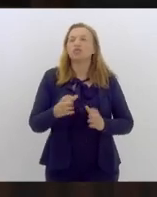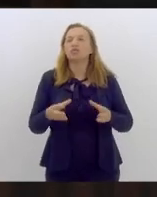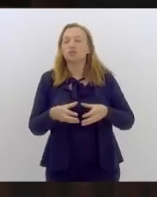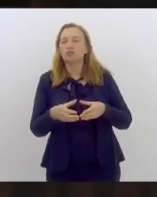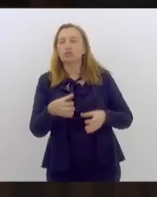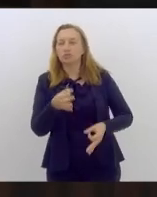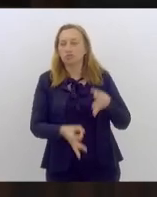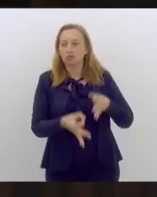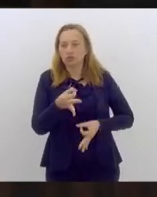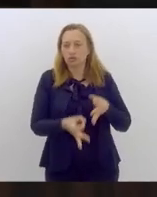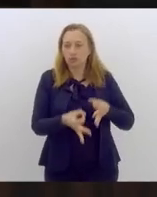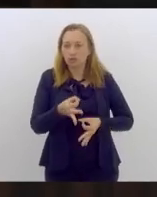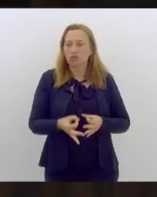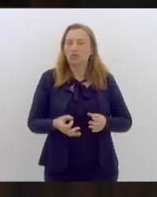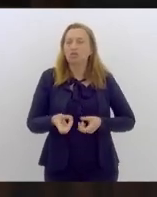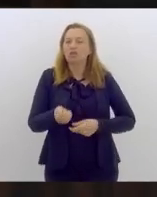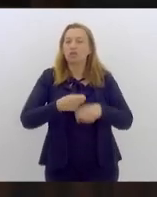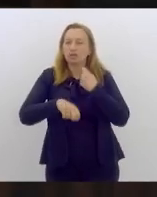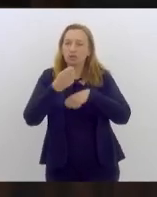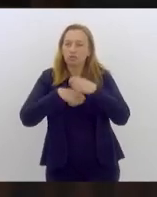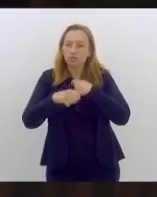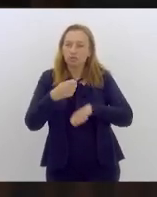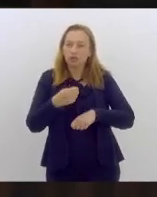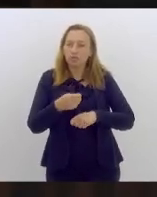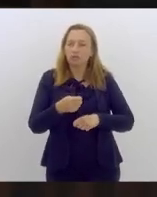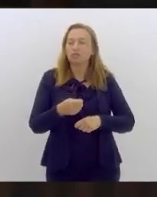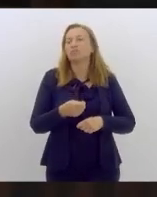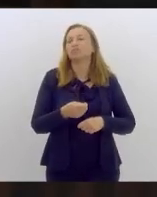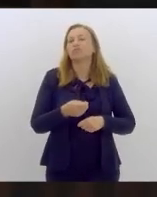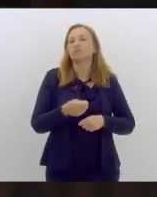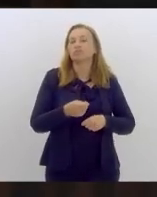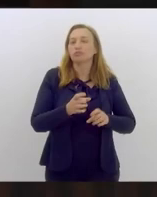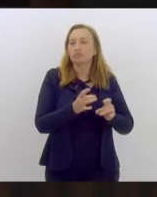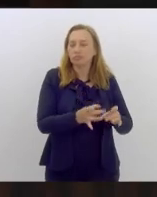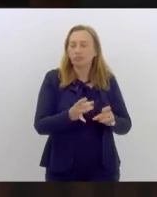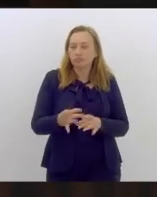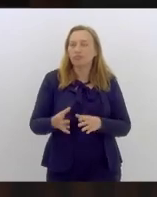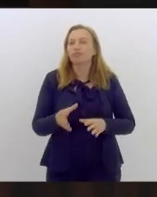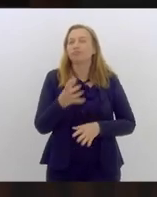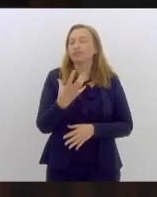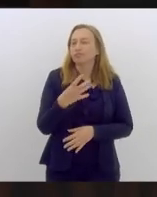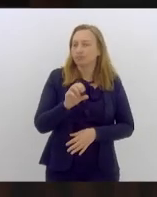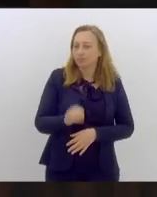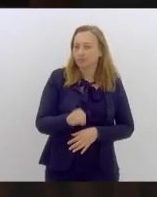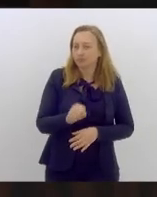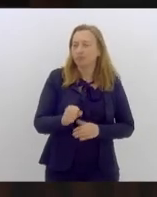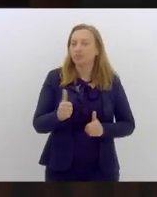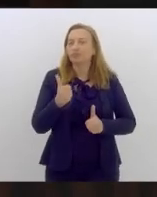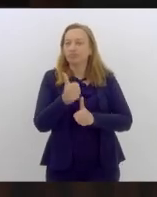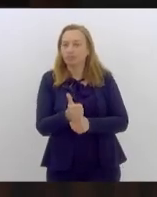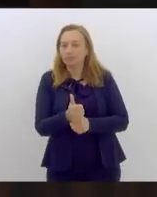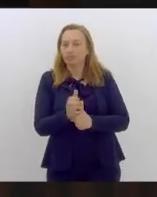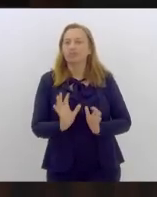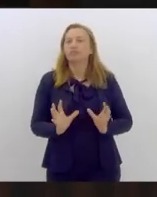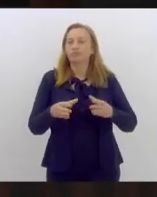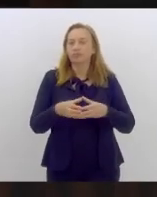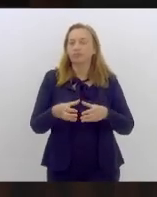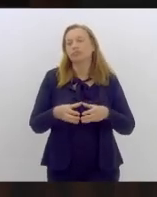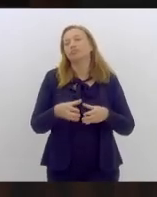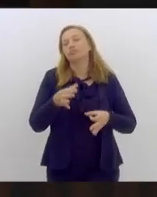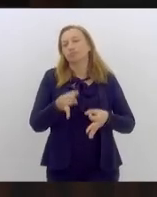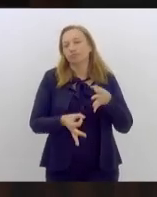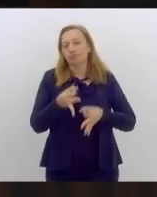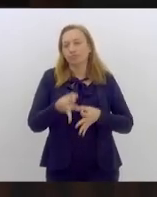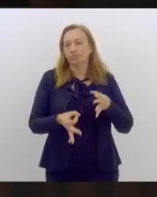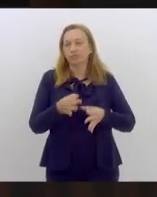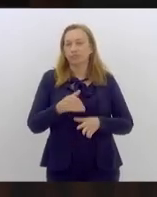e Justiça. E de economia, indústria e comércio, favorável, com o substitutivo da Comissão de Constituição e Justiça.